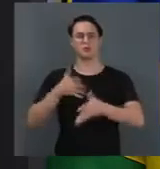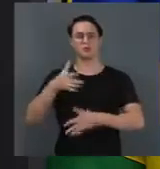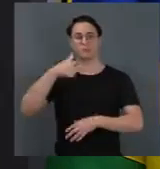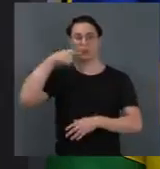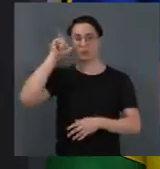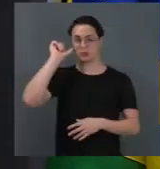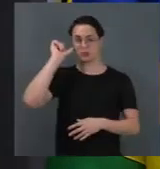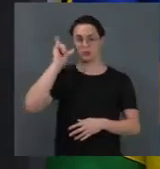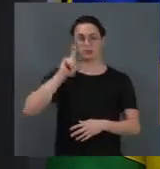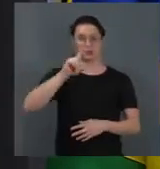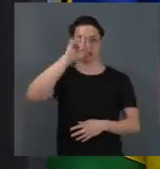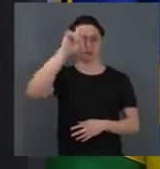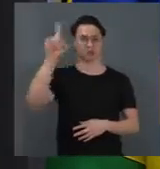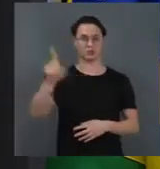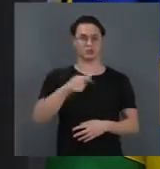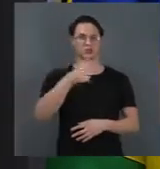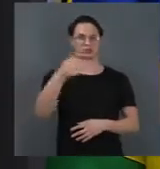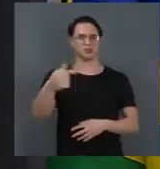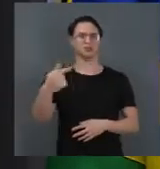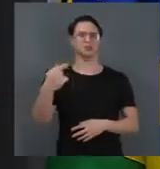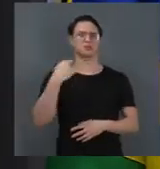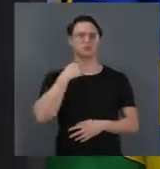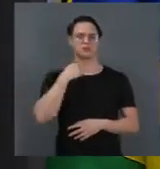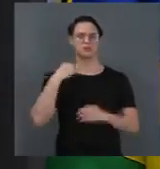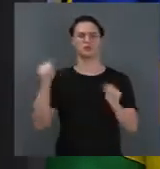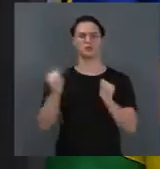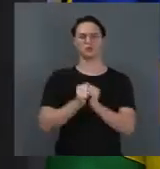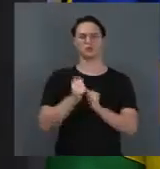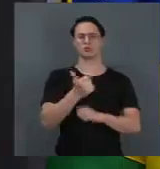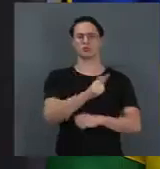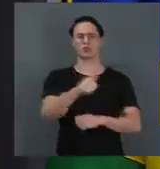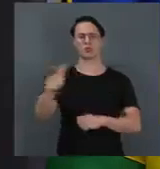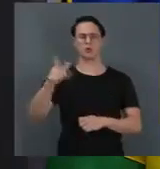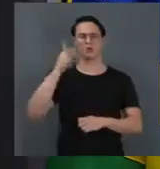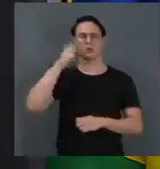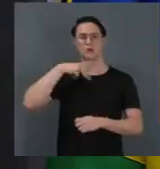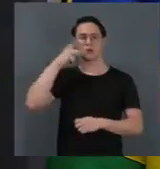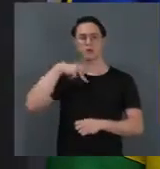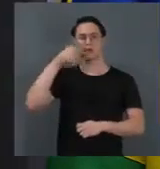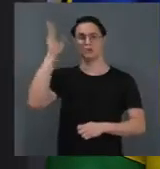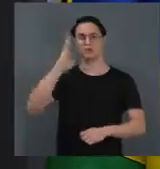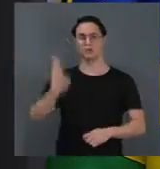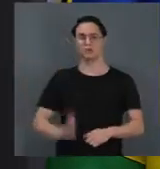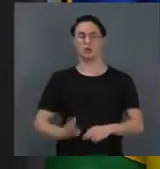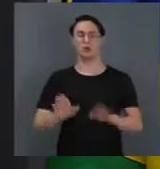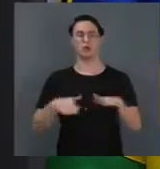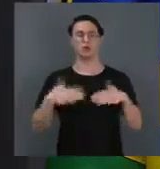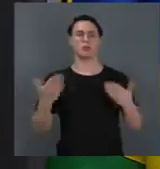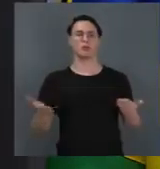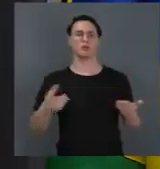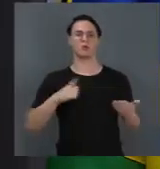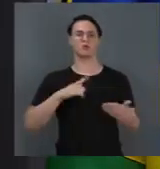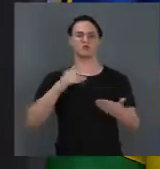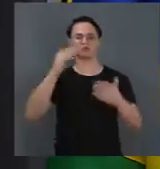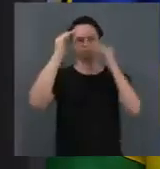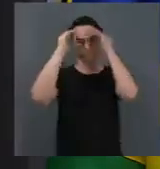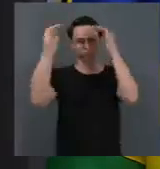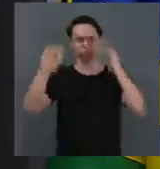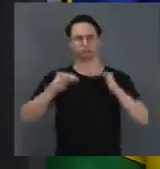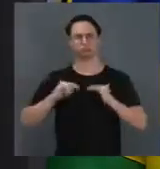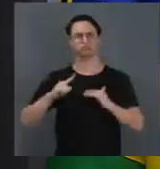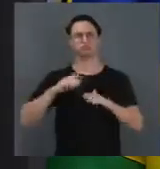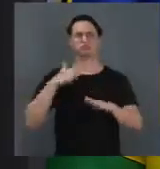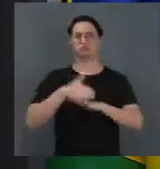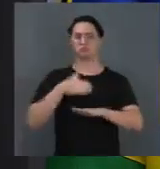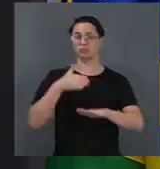Ontem, dia 7 de maio, junto com outros parlamentares brasileiros, tive a honra de